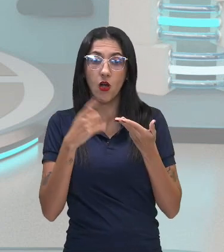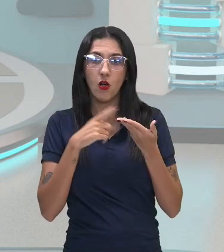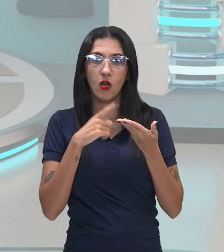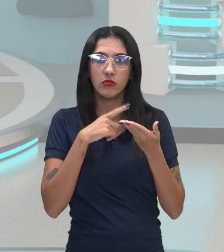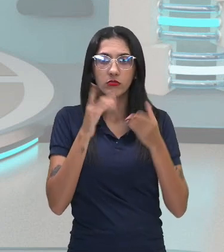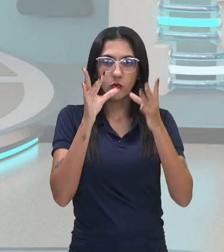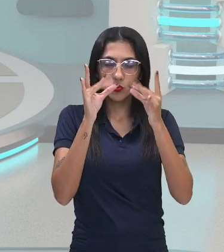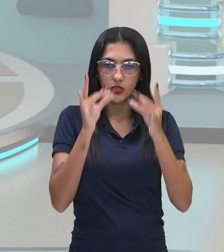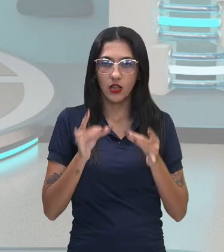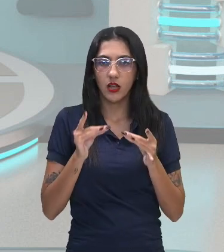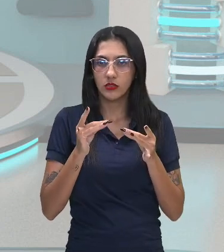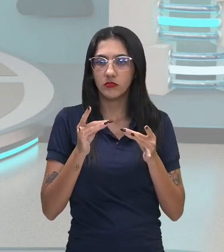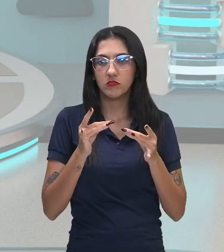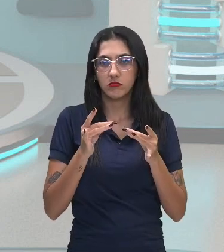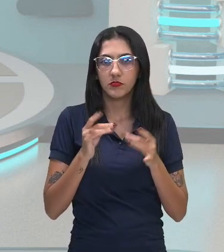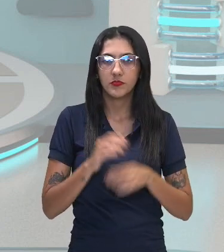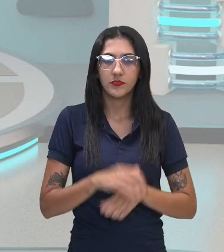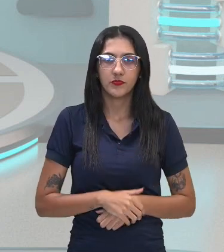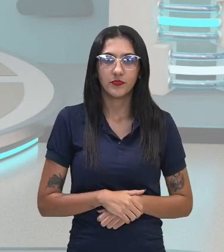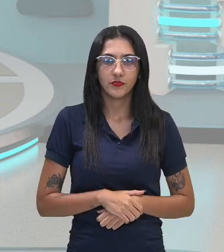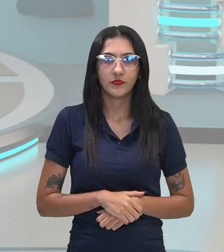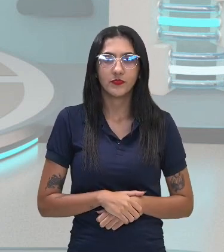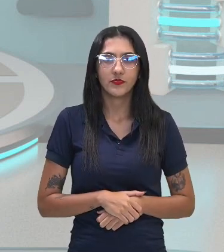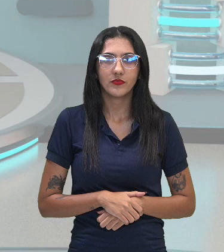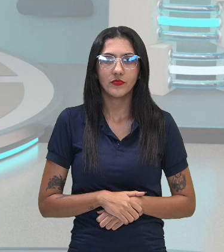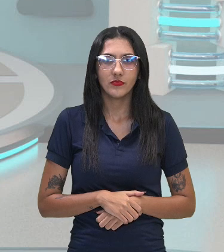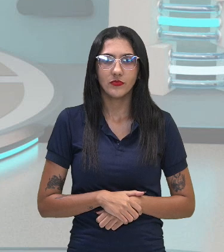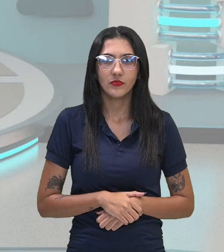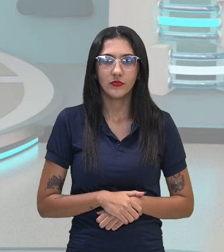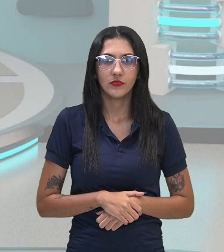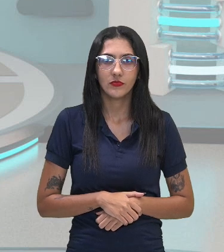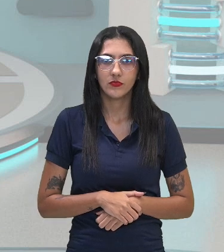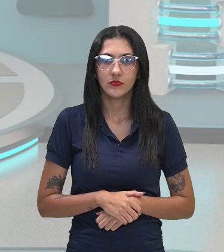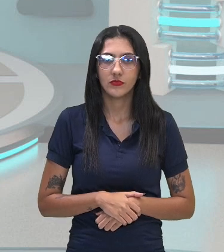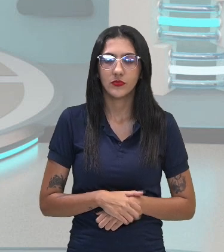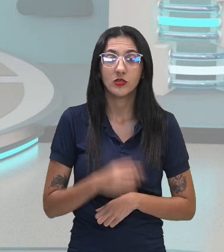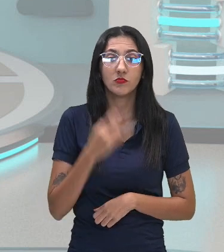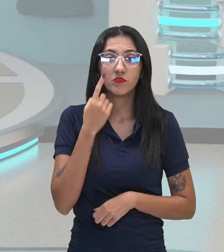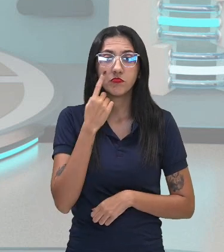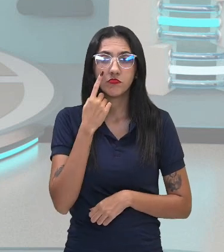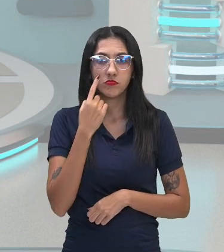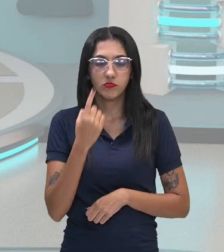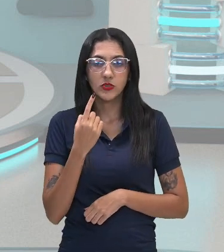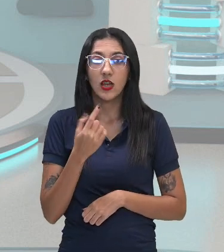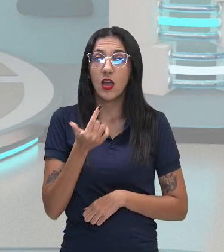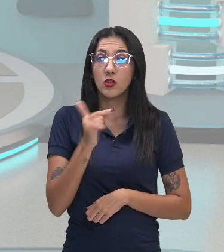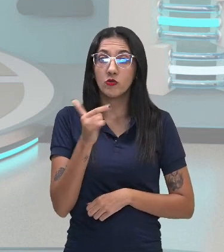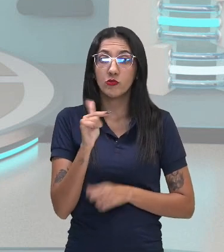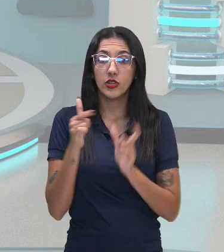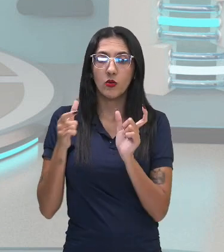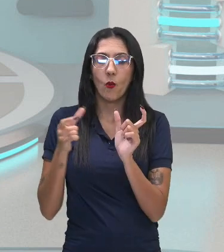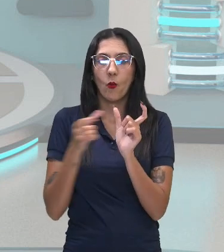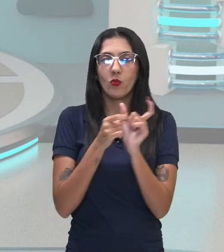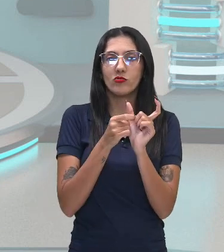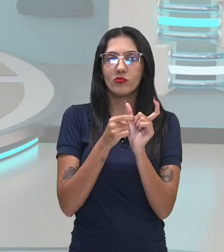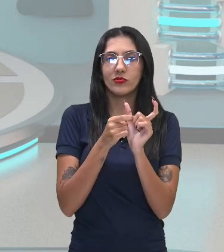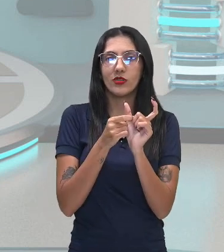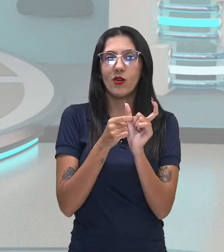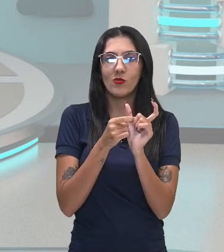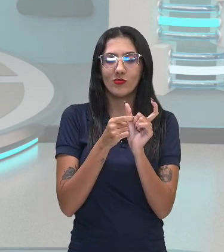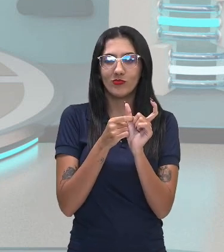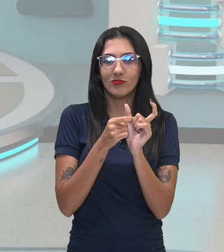seu interlocutor, né? No último exemplo, o apagamento da conjunção enfatiza o status